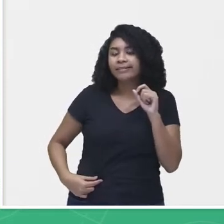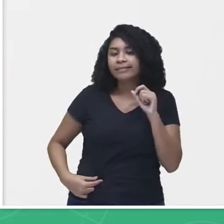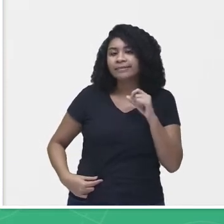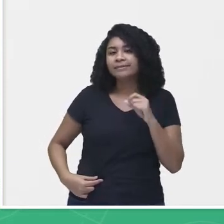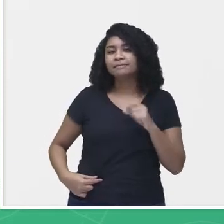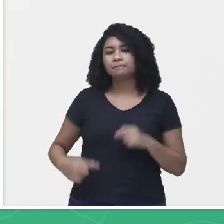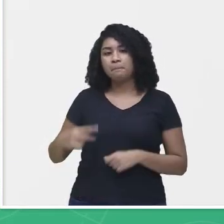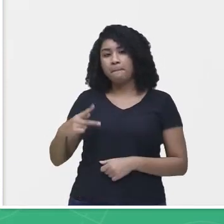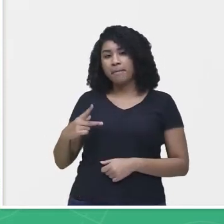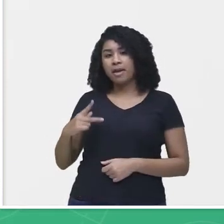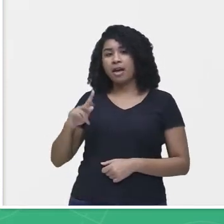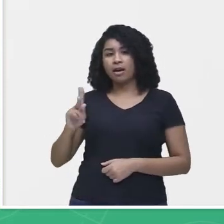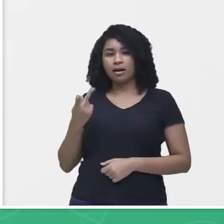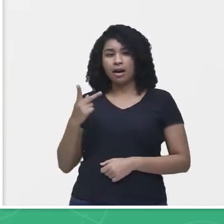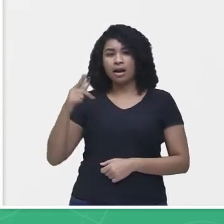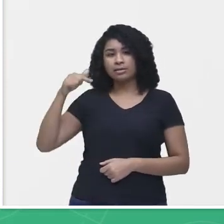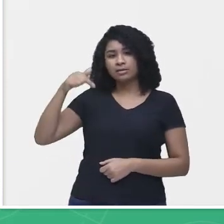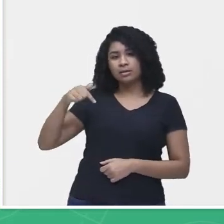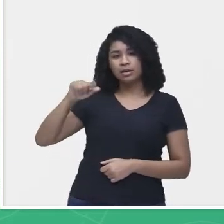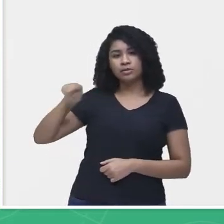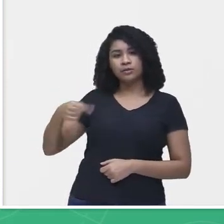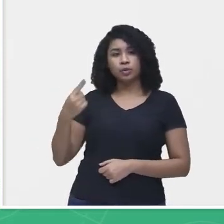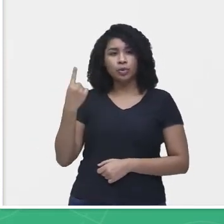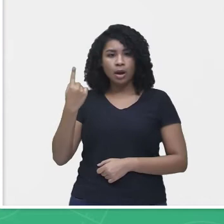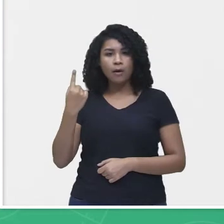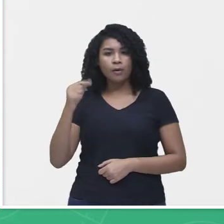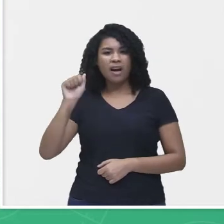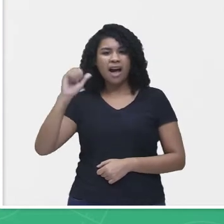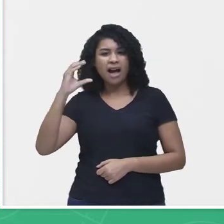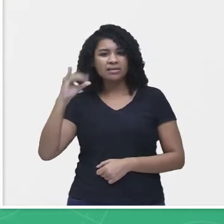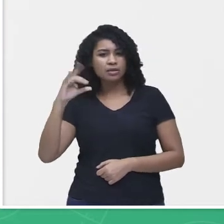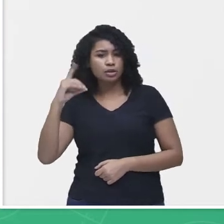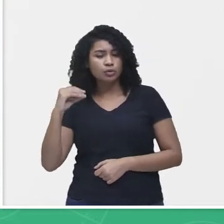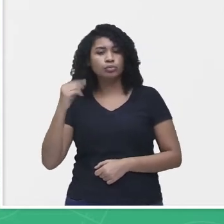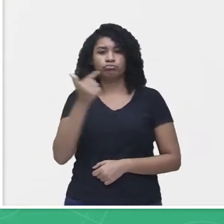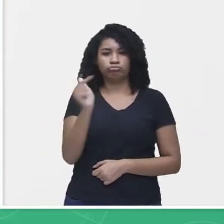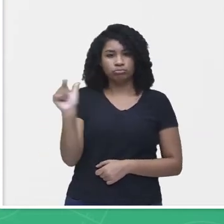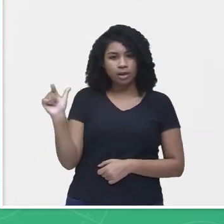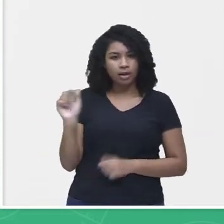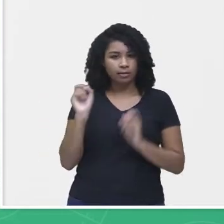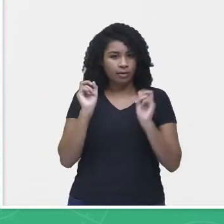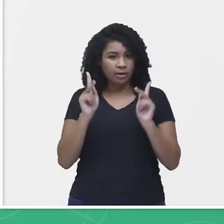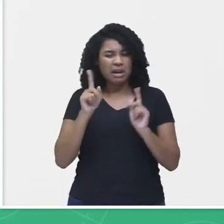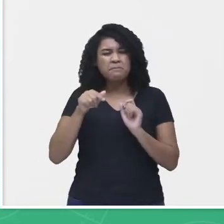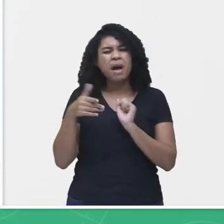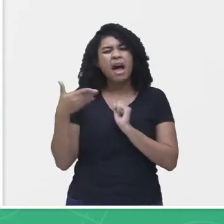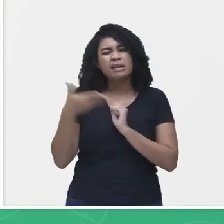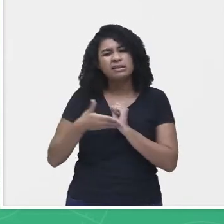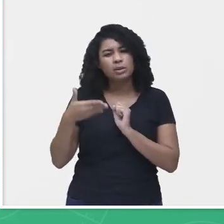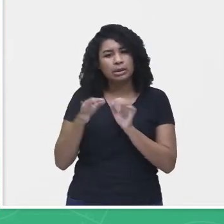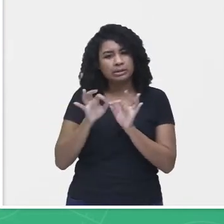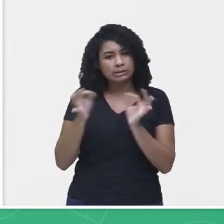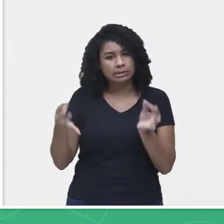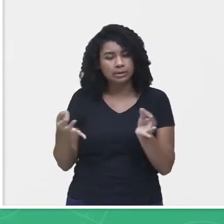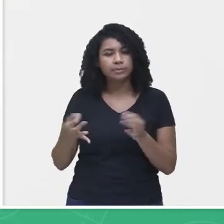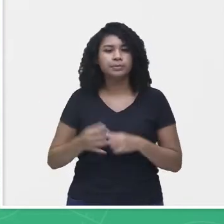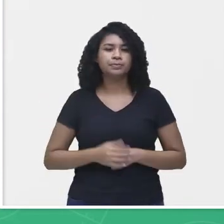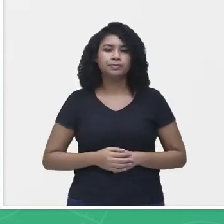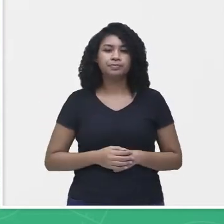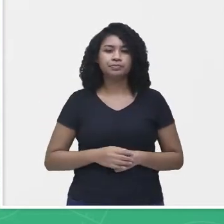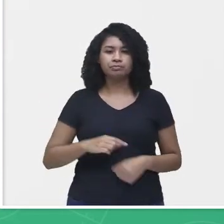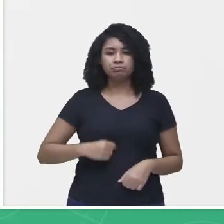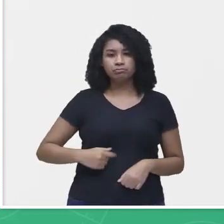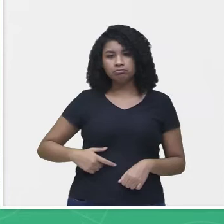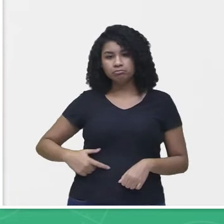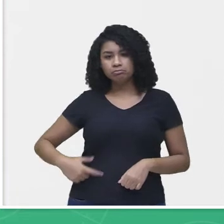7,1, 8,2, já não é ácido, já está mais básico e atua no intestino delgado. É um líquido de